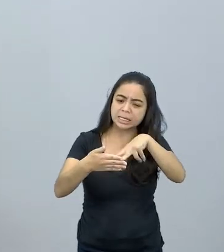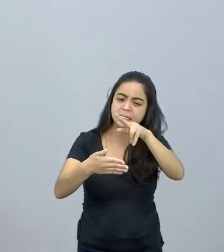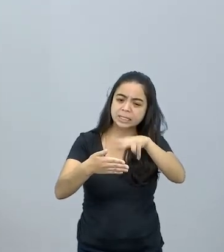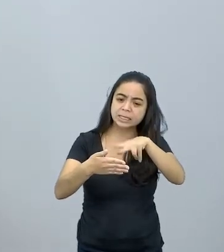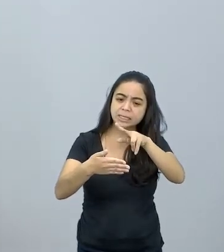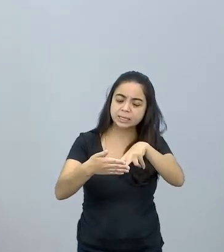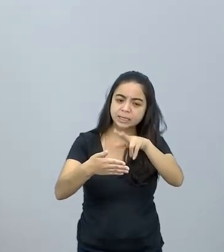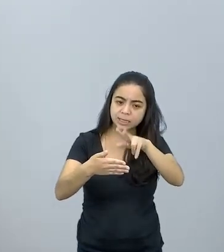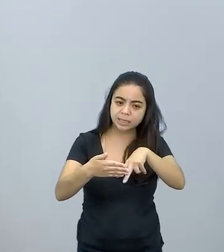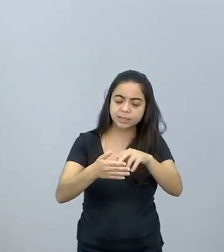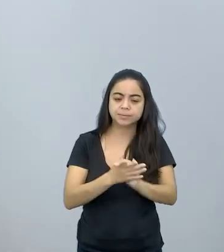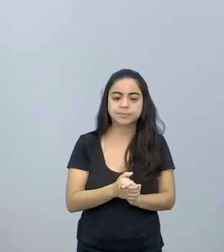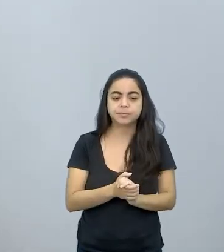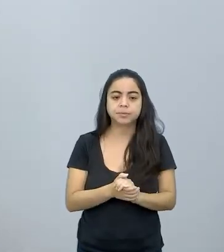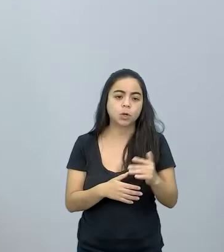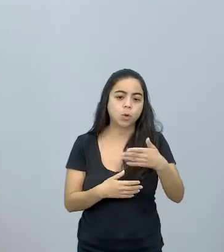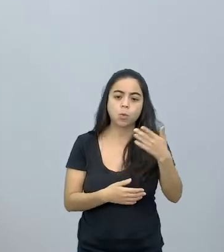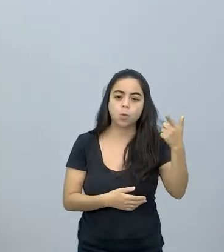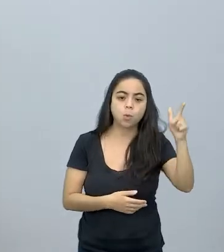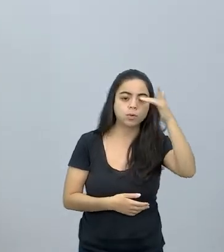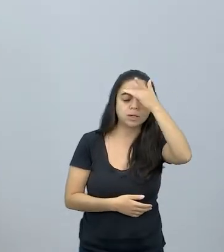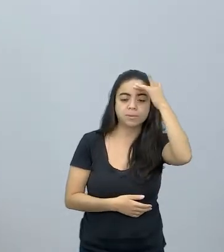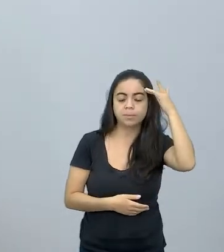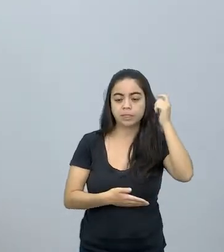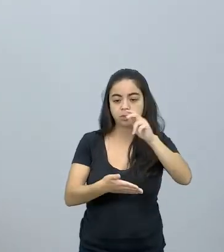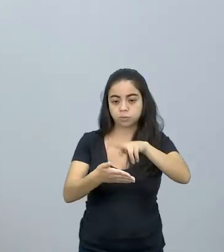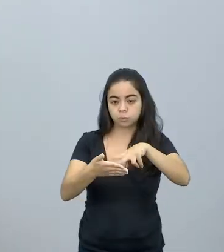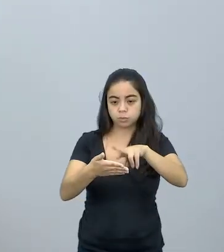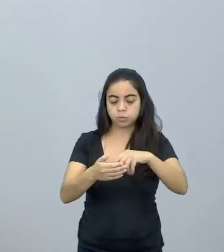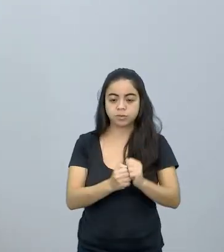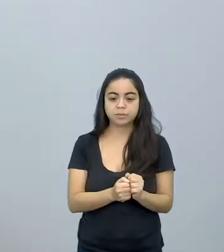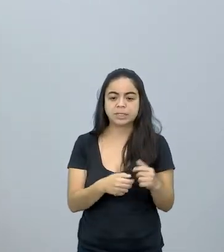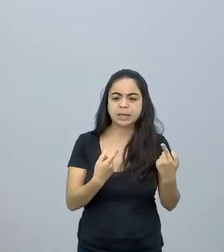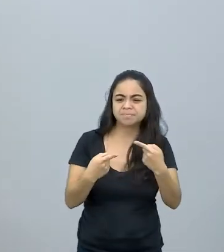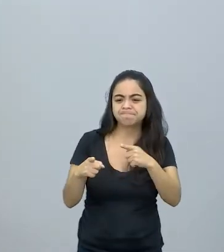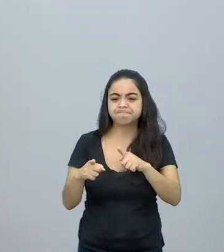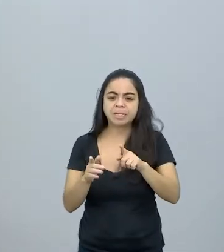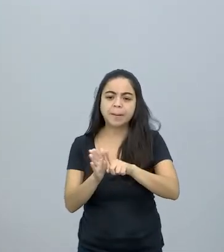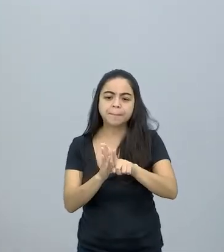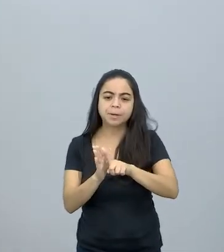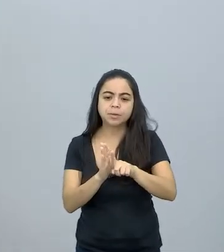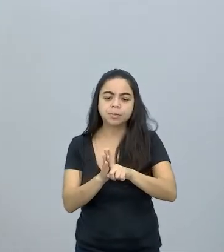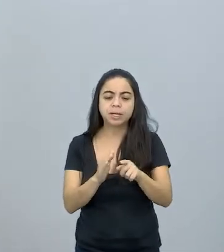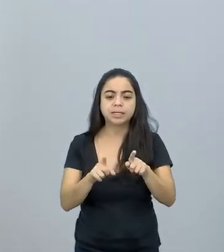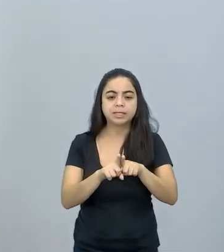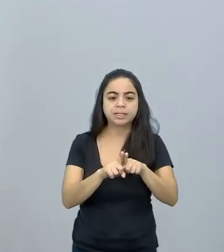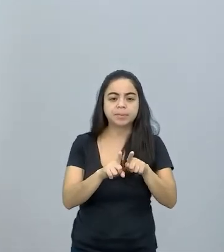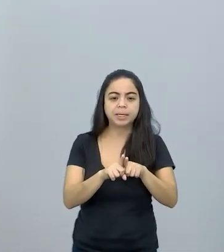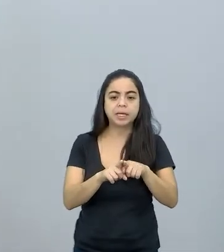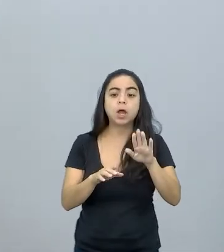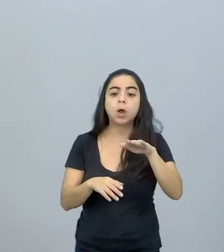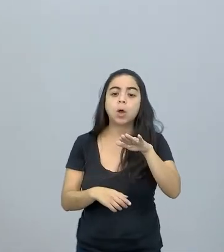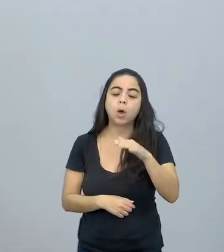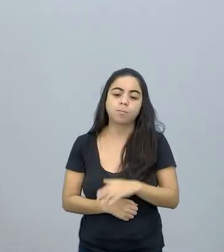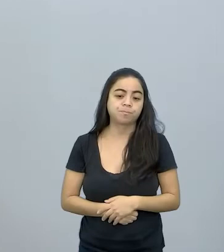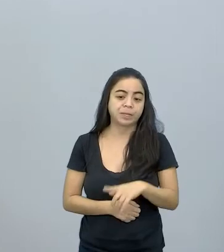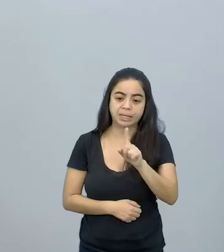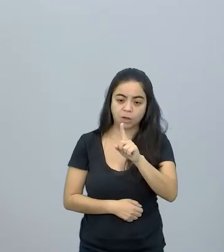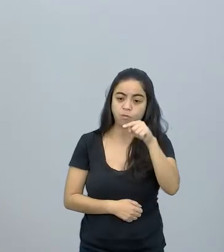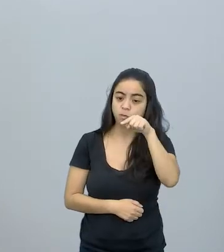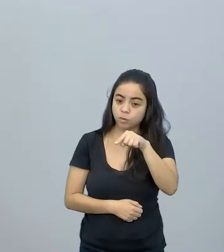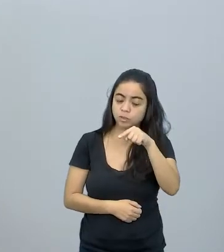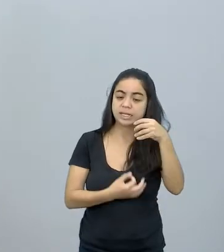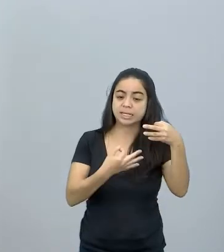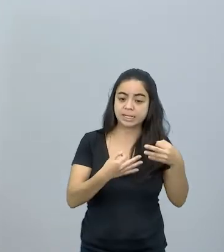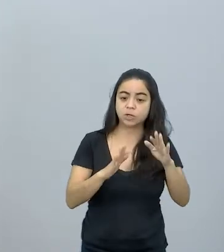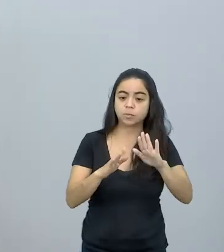que essa outra pessoa fez com a gente, né? De refutar o que nós falamos, ou então de dizer, não, você está certo, mas